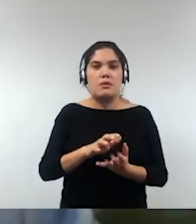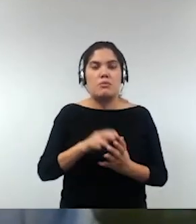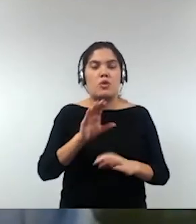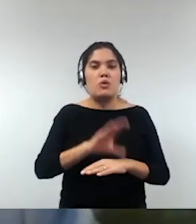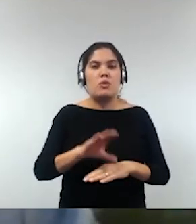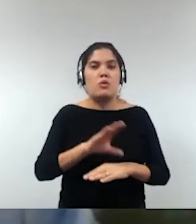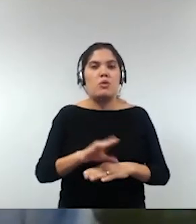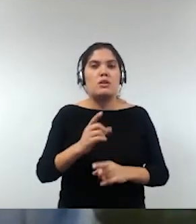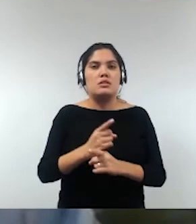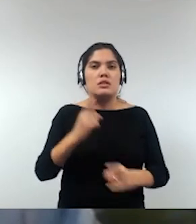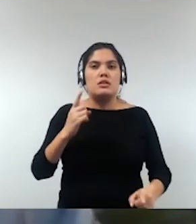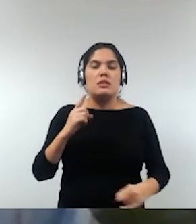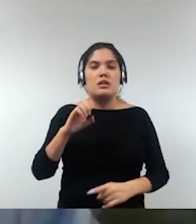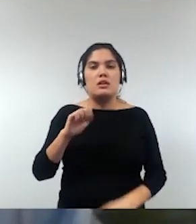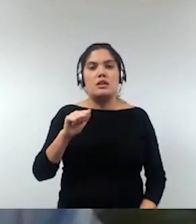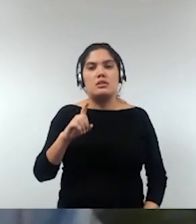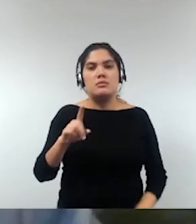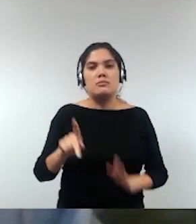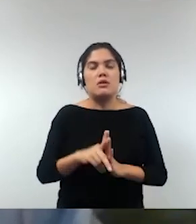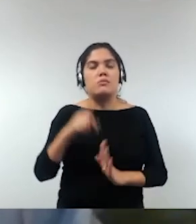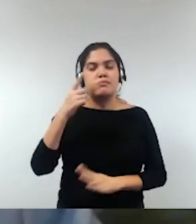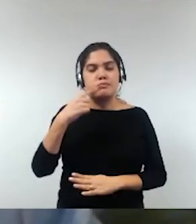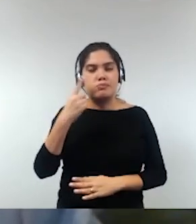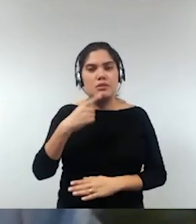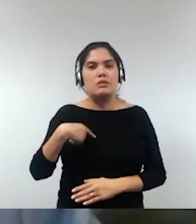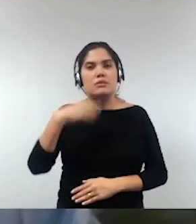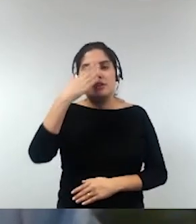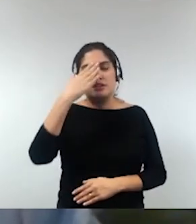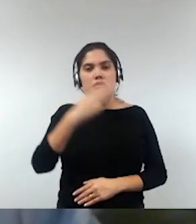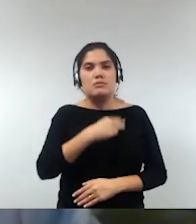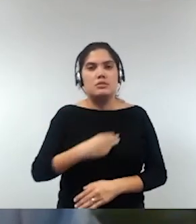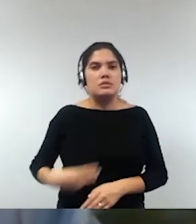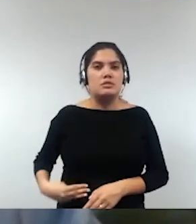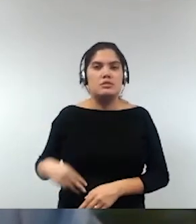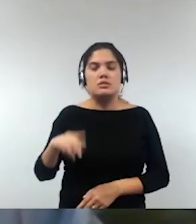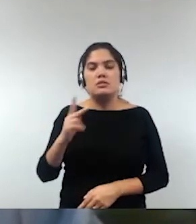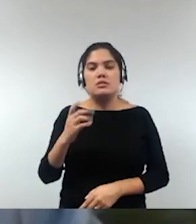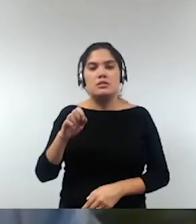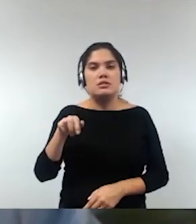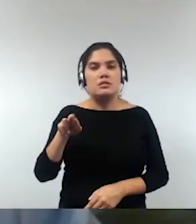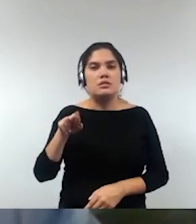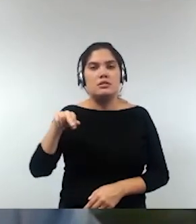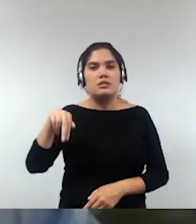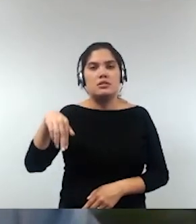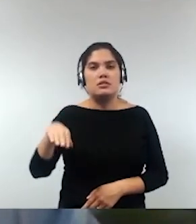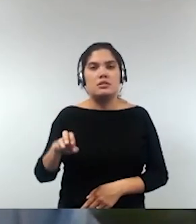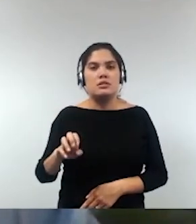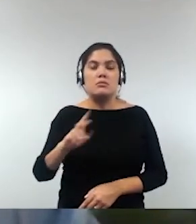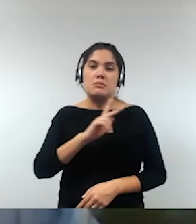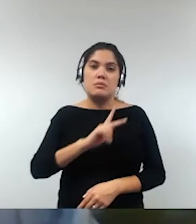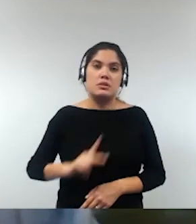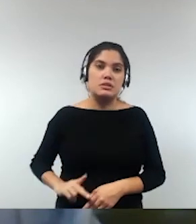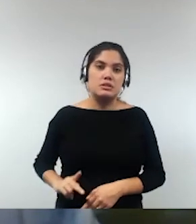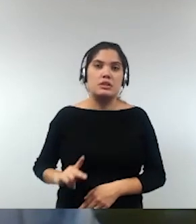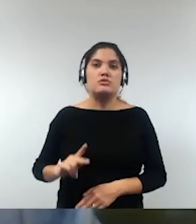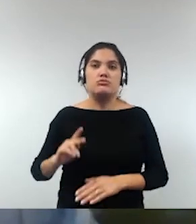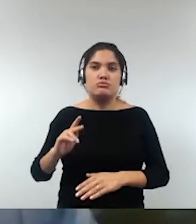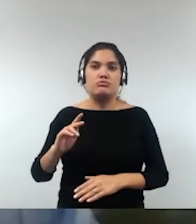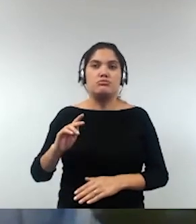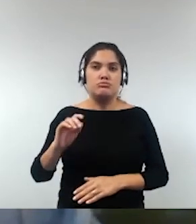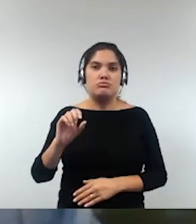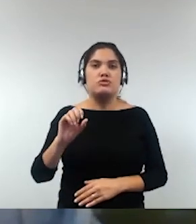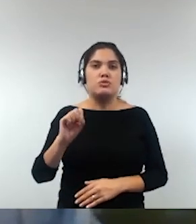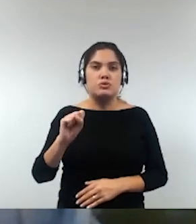para advogados, né? Também agradeço ao ministro Henrique Ávila e ao o presidente do Supremo, que também